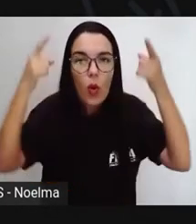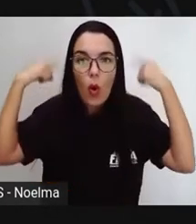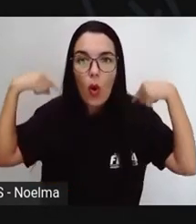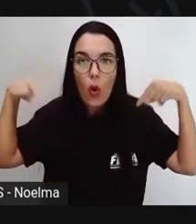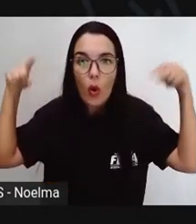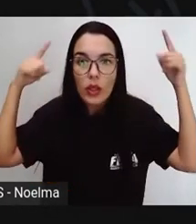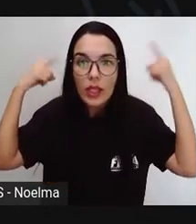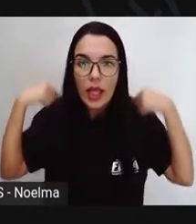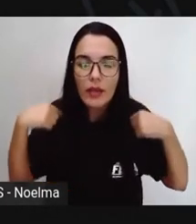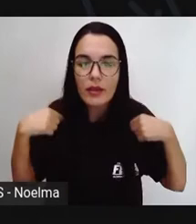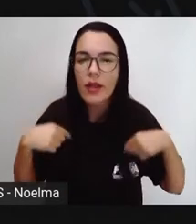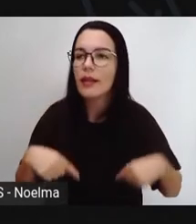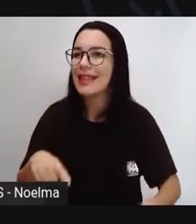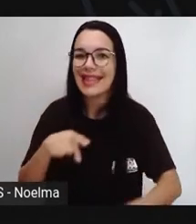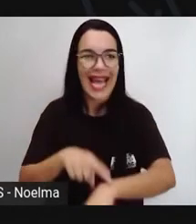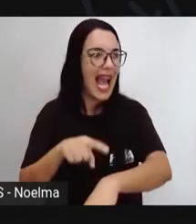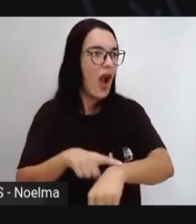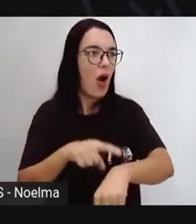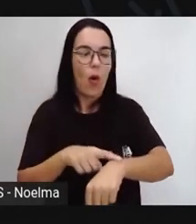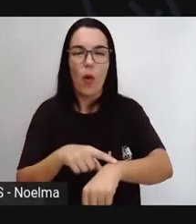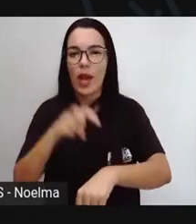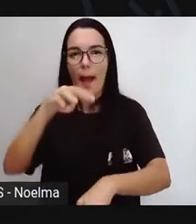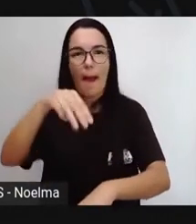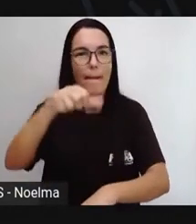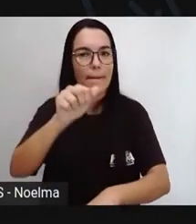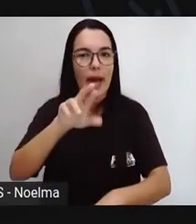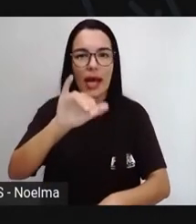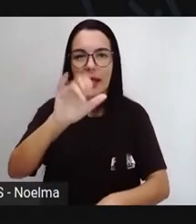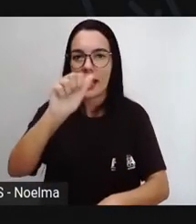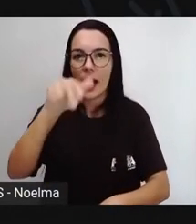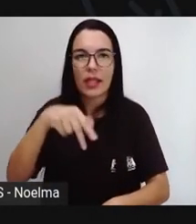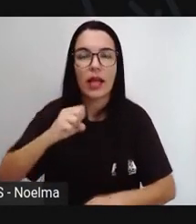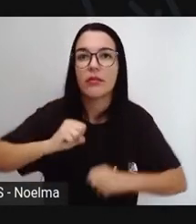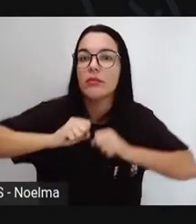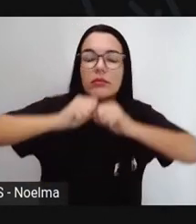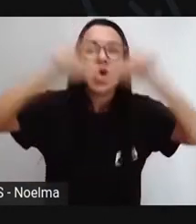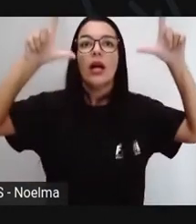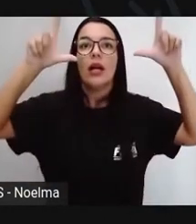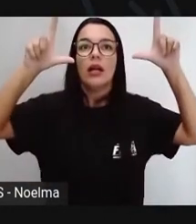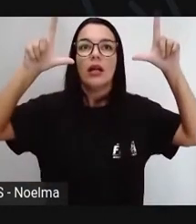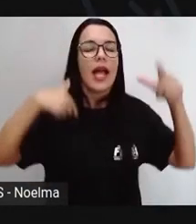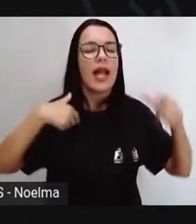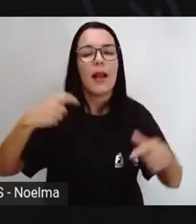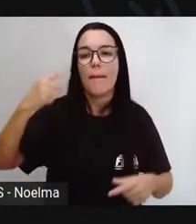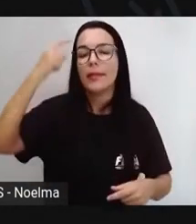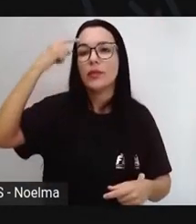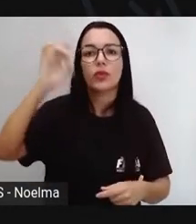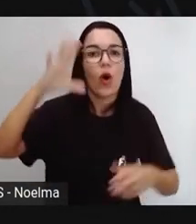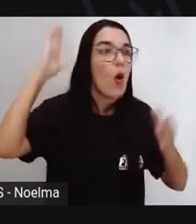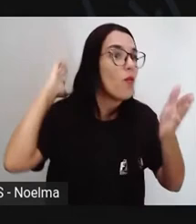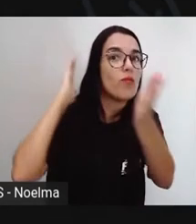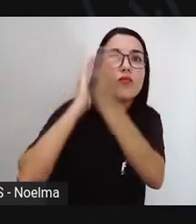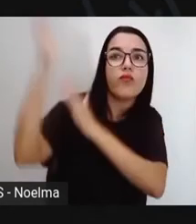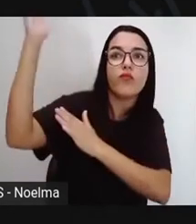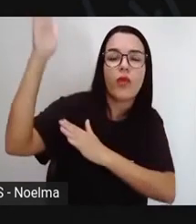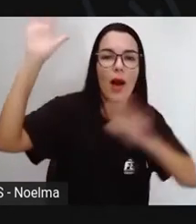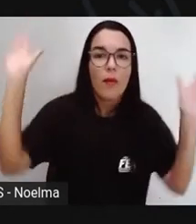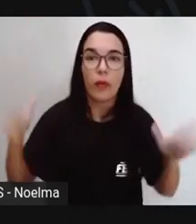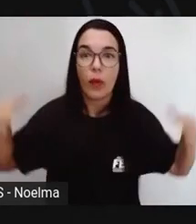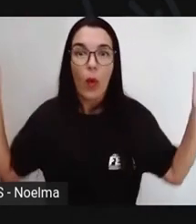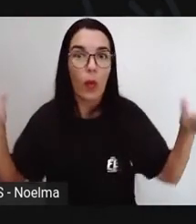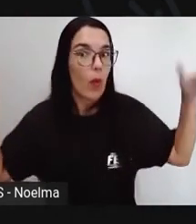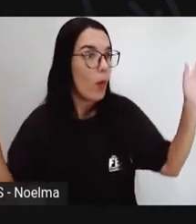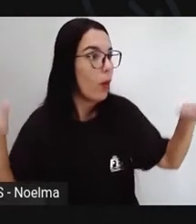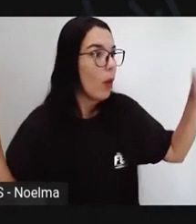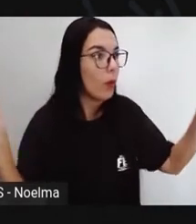palavras da mãe. O susto foi tão grande que ela só pensou em fugir. Voou pela floresta,